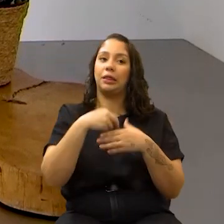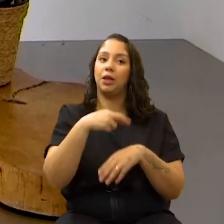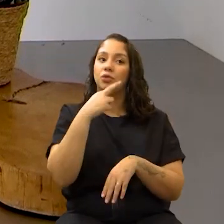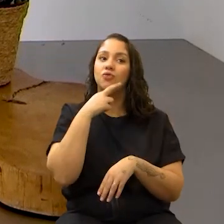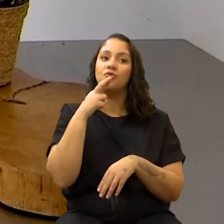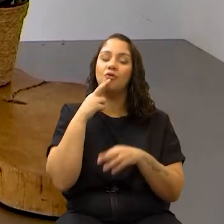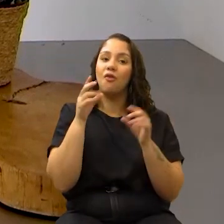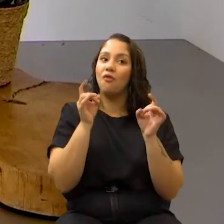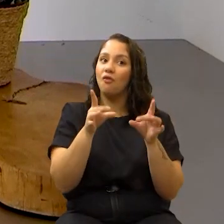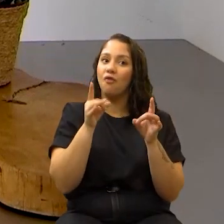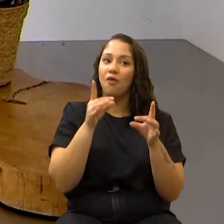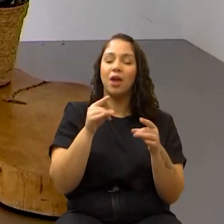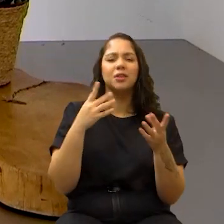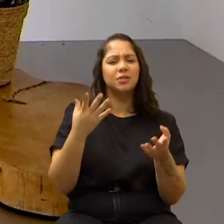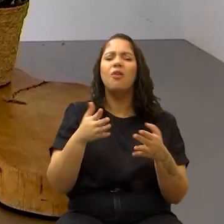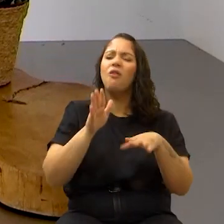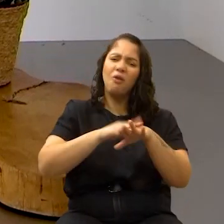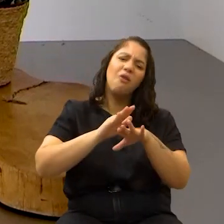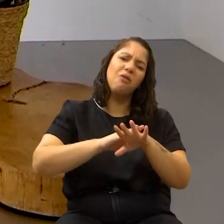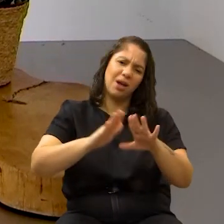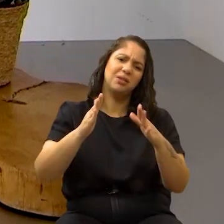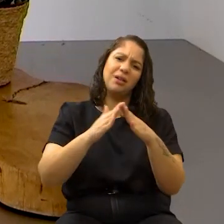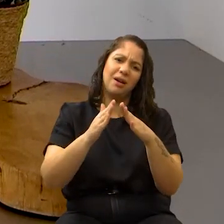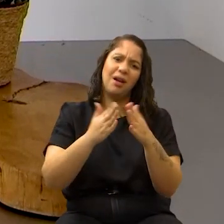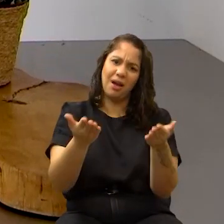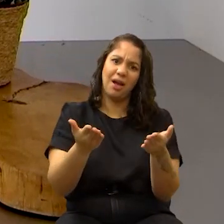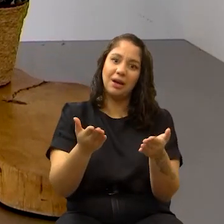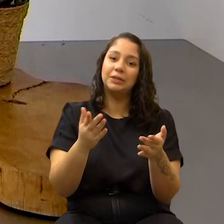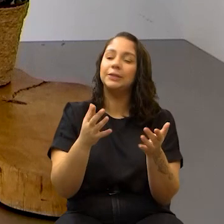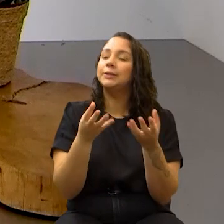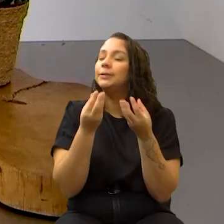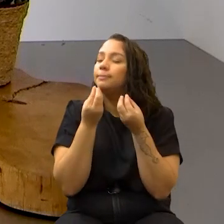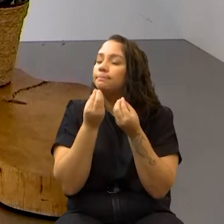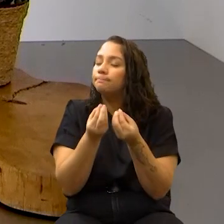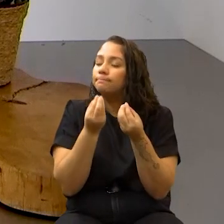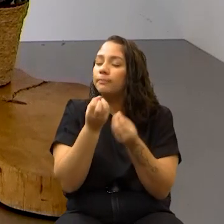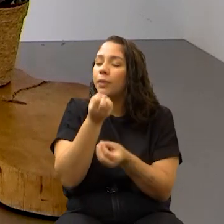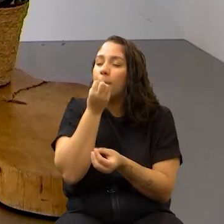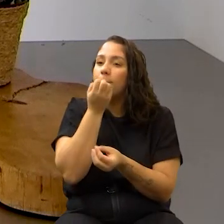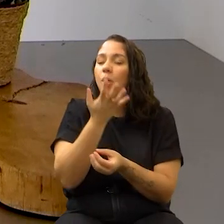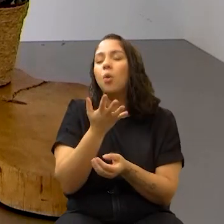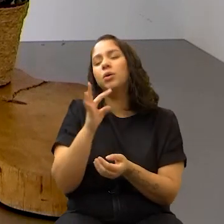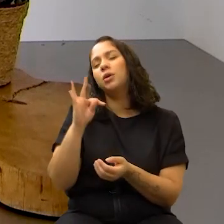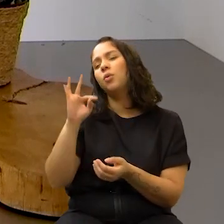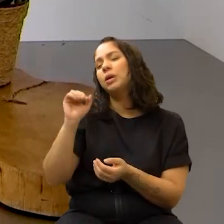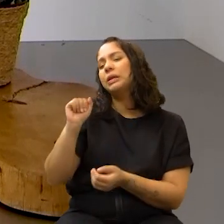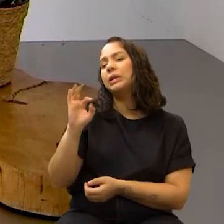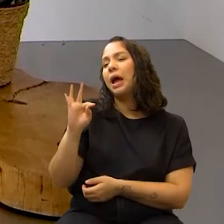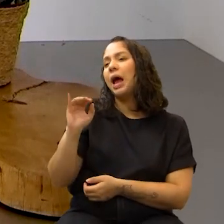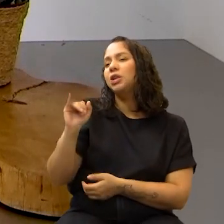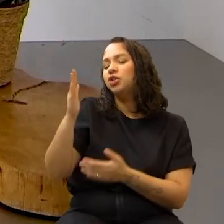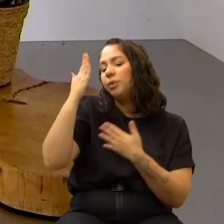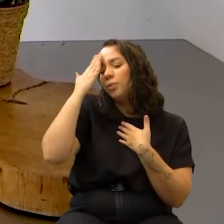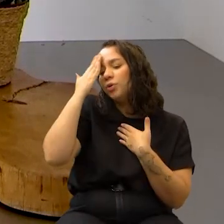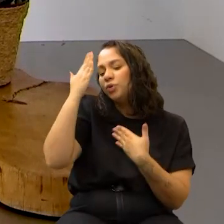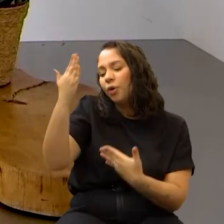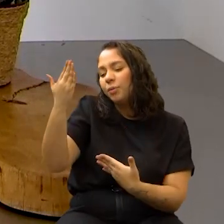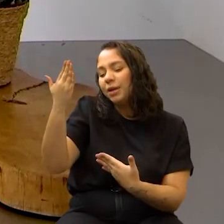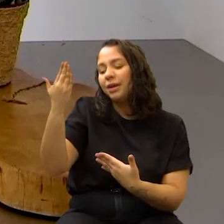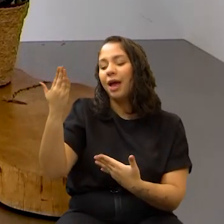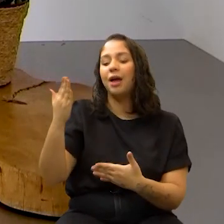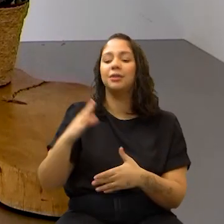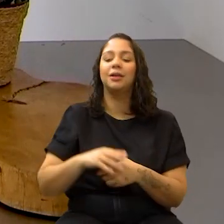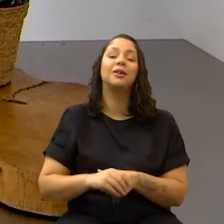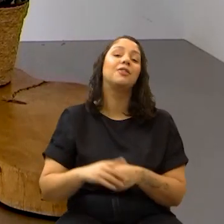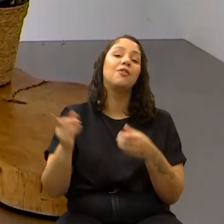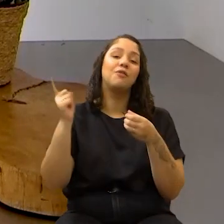Tem bastante saída no buffet. Gente, só façam em casa, tá? Tá imperdível. Tati,